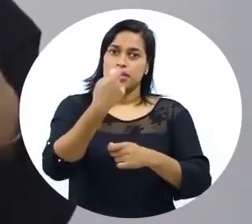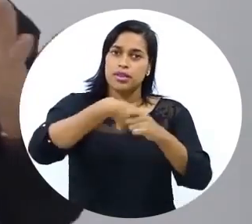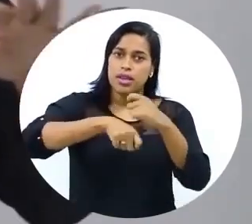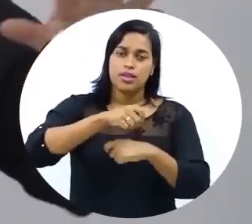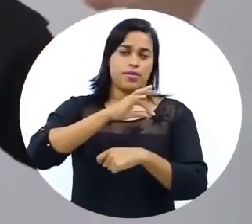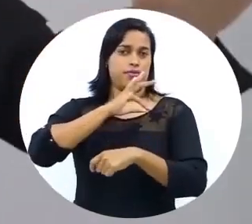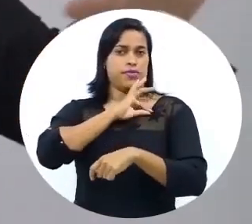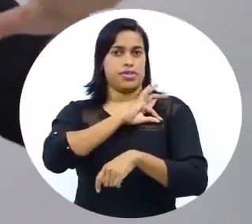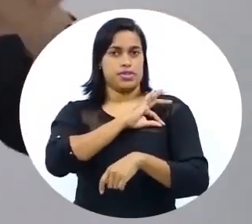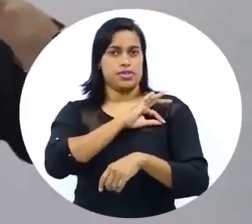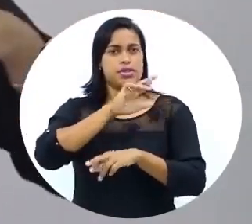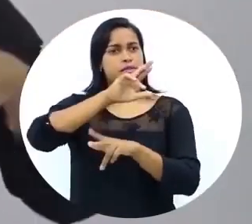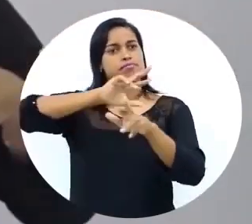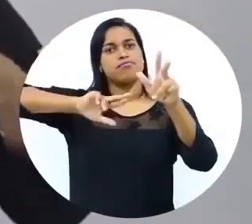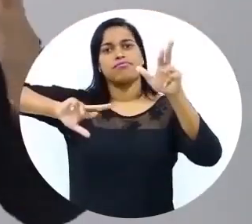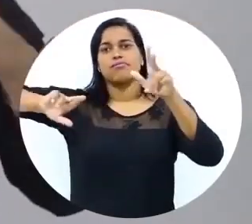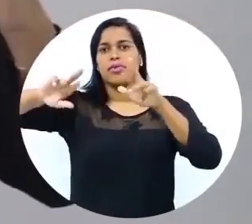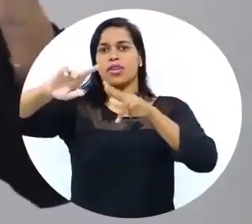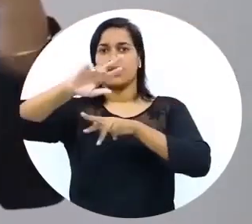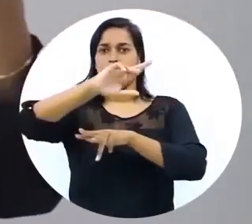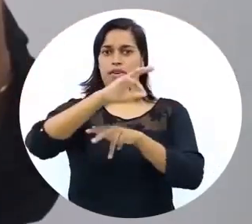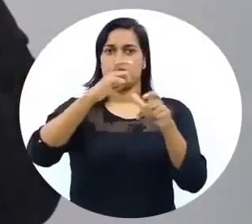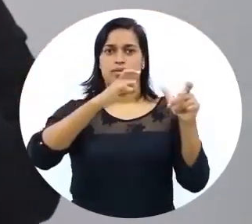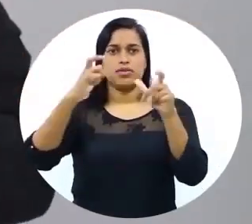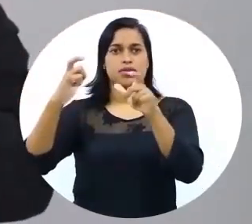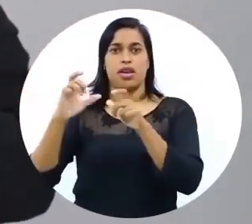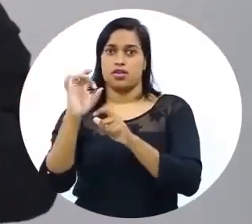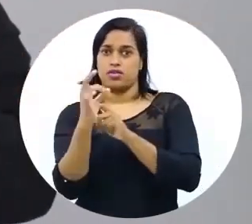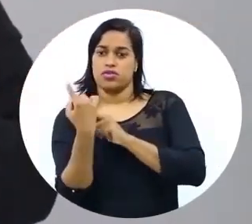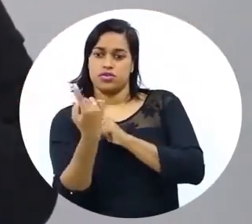financeira vindo de diversos pontos, não